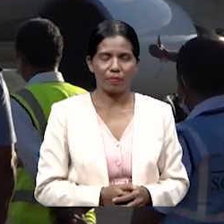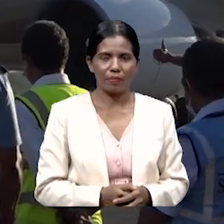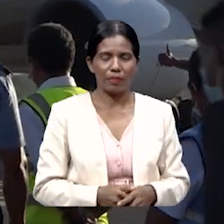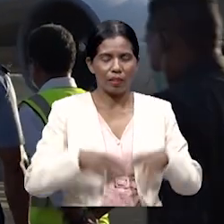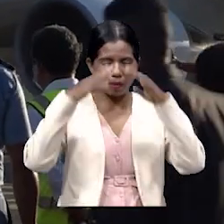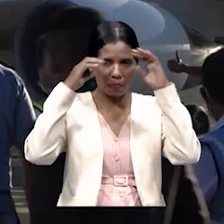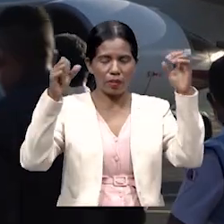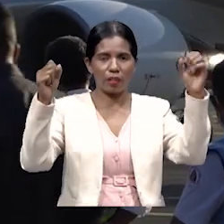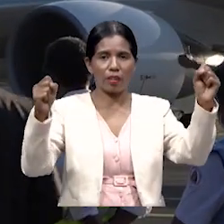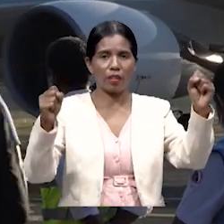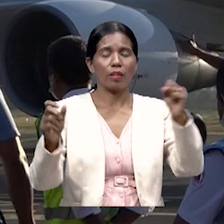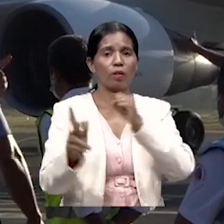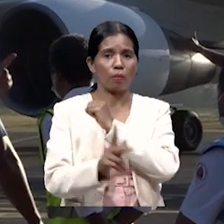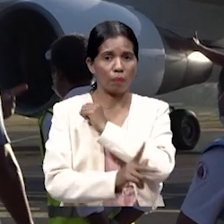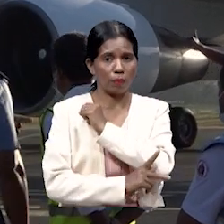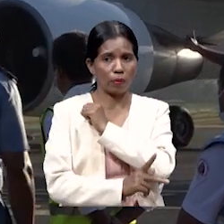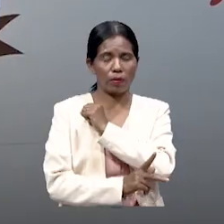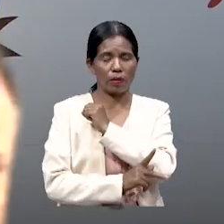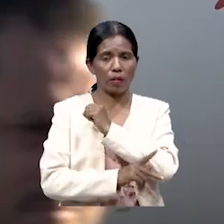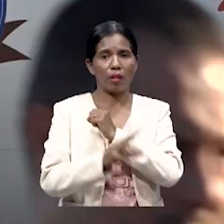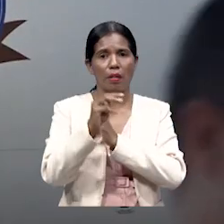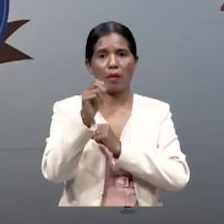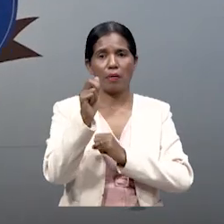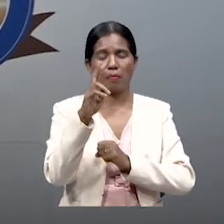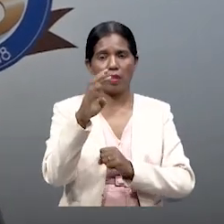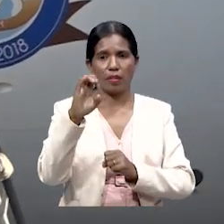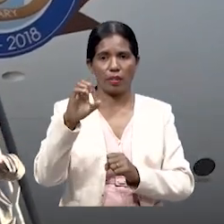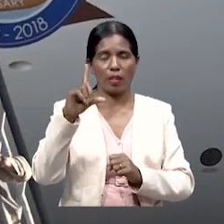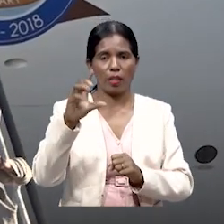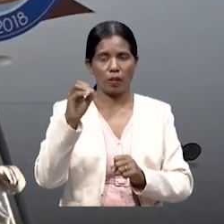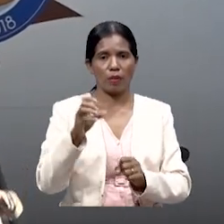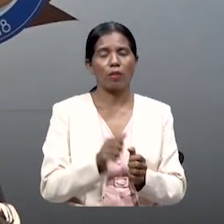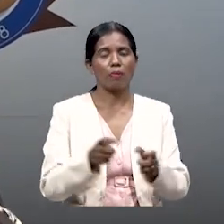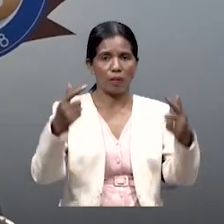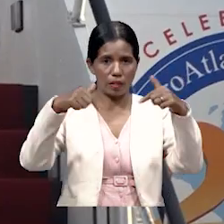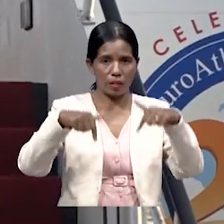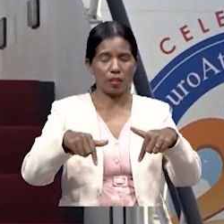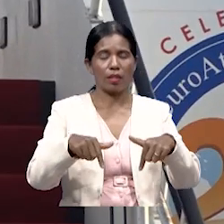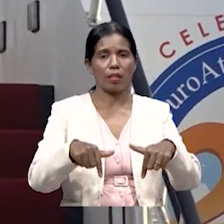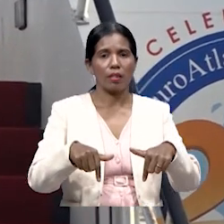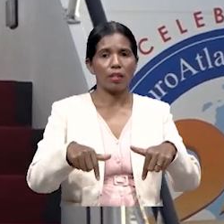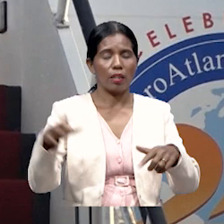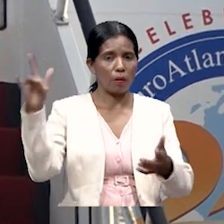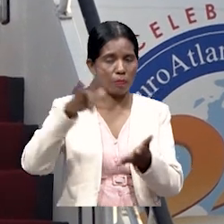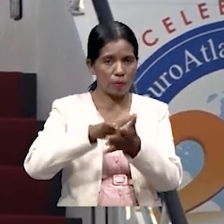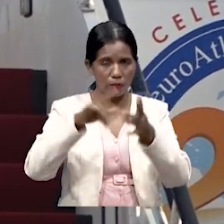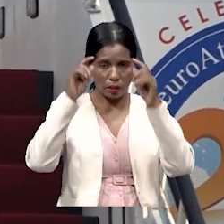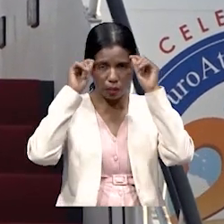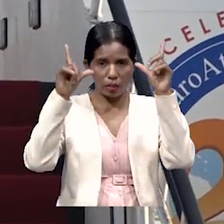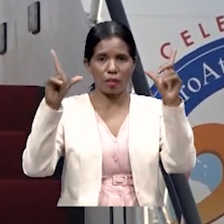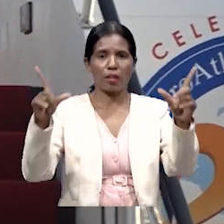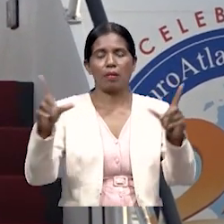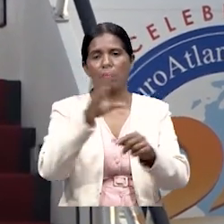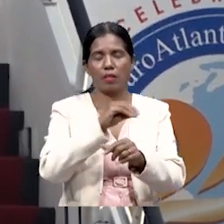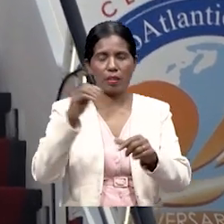Presidente da República Portugal, Marcelo Rebelo de Sousa, rocometiva toi ha aeroporto internacional Presidente Nicolau Lobato ia quinta tuku hituresin